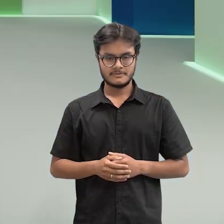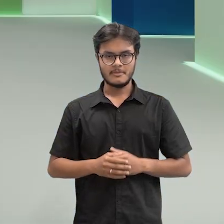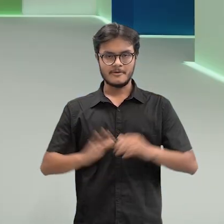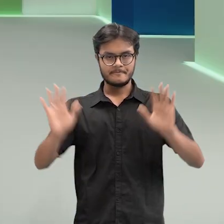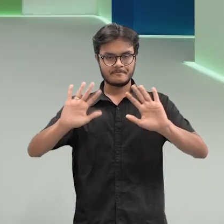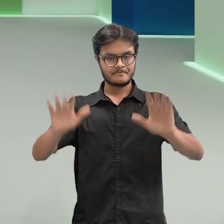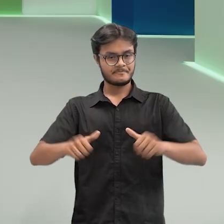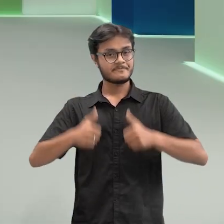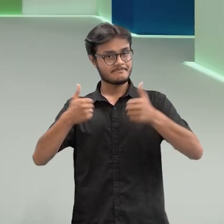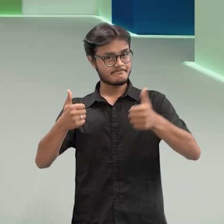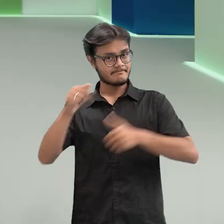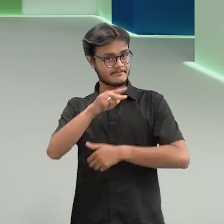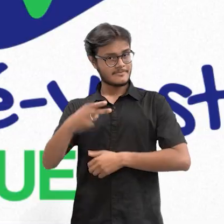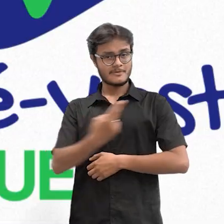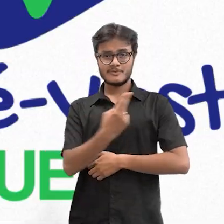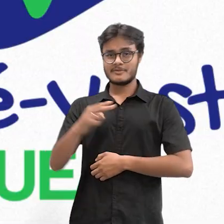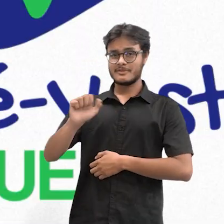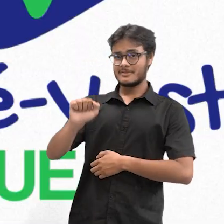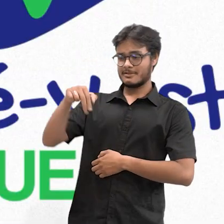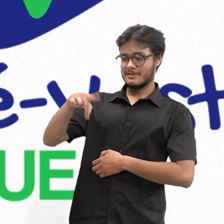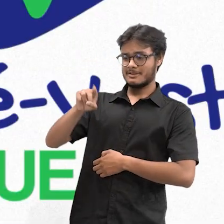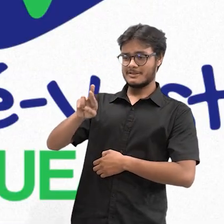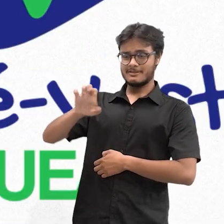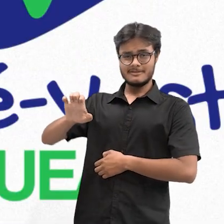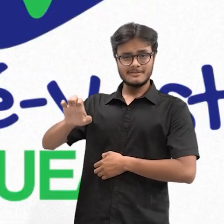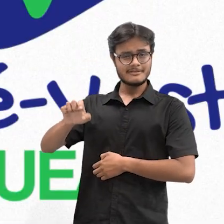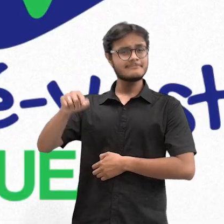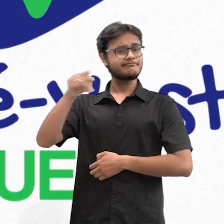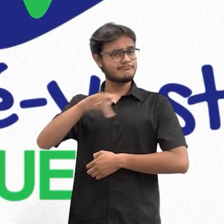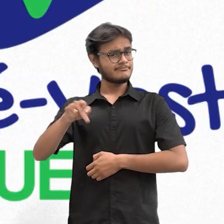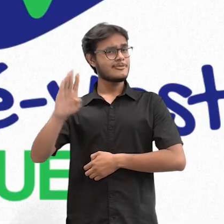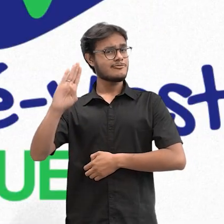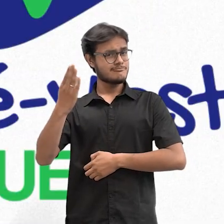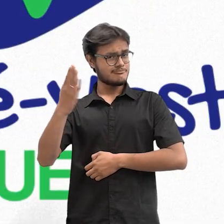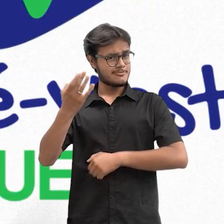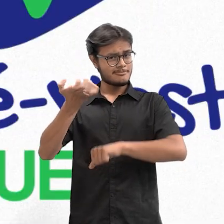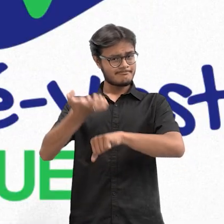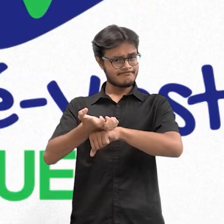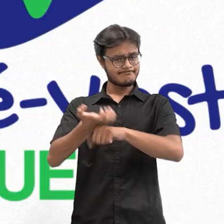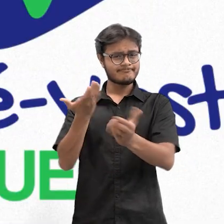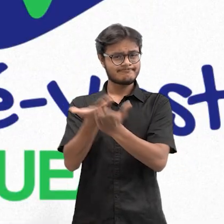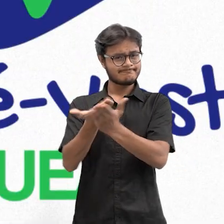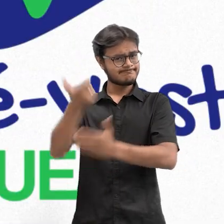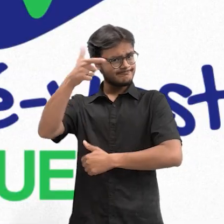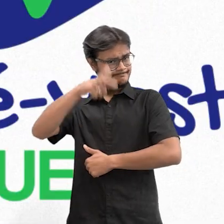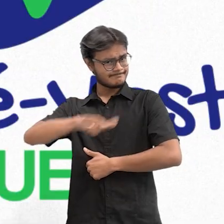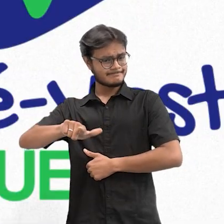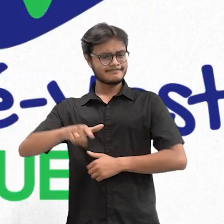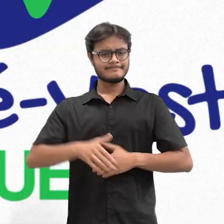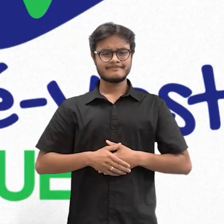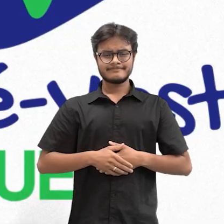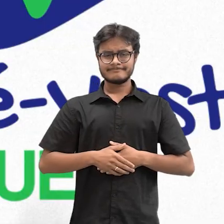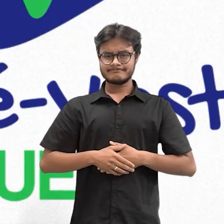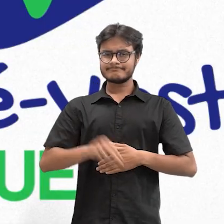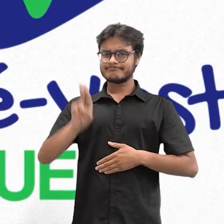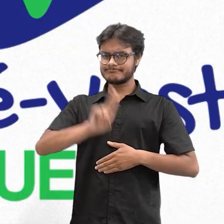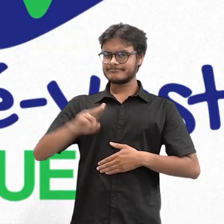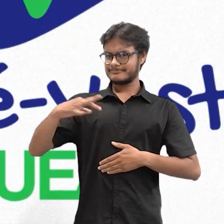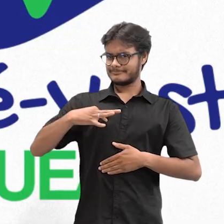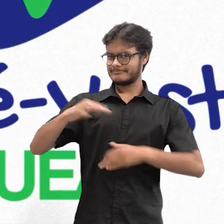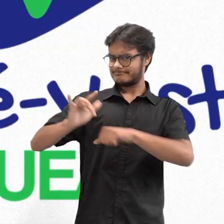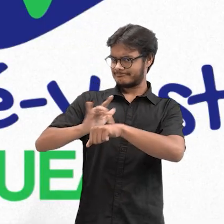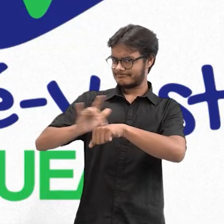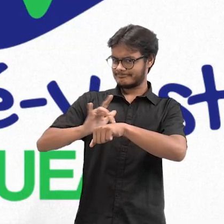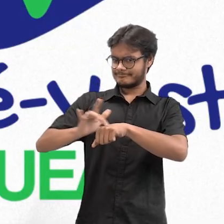tudo bem? Aqui é o professor André Menezes, o brabo da biologia, para mais uma aula do Preveste UEA. Eu uso camisa preta, calça